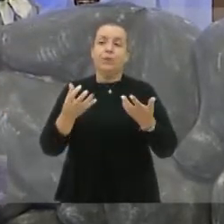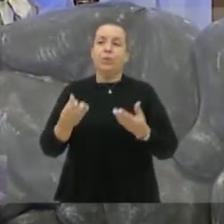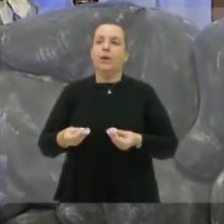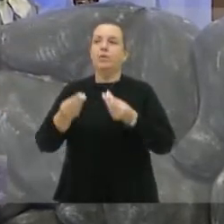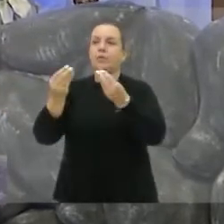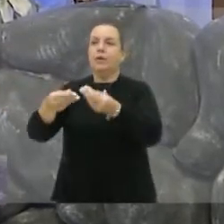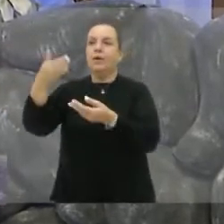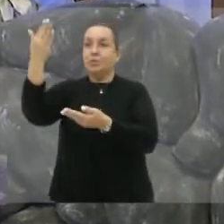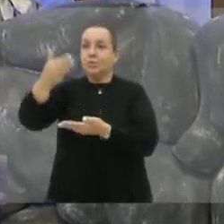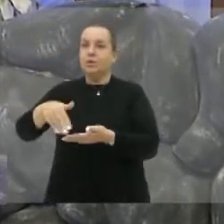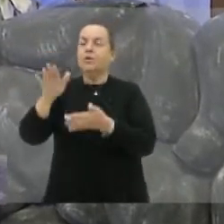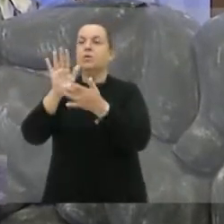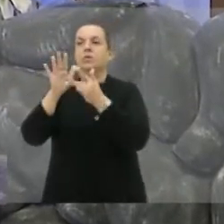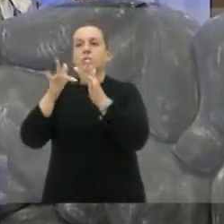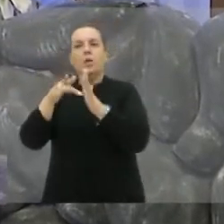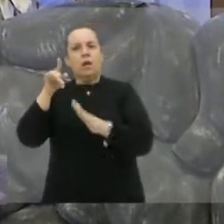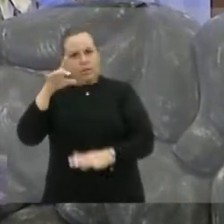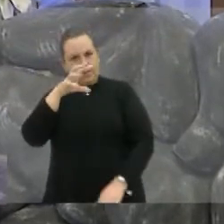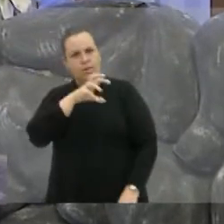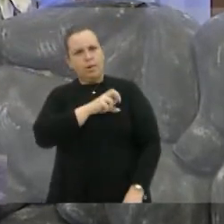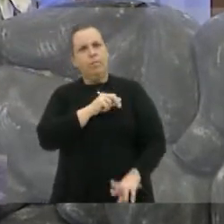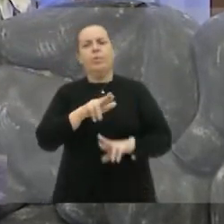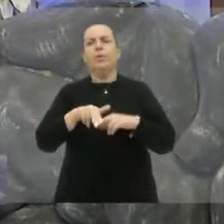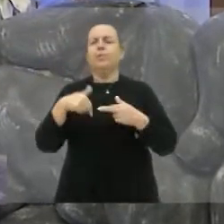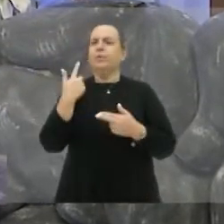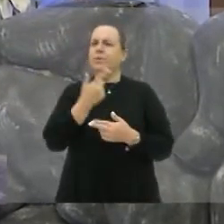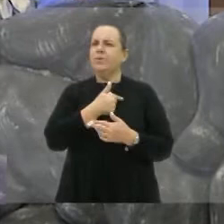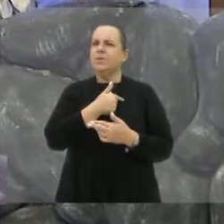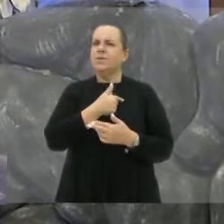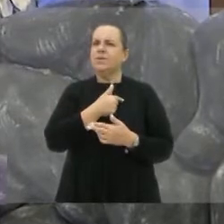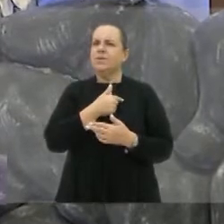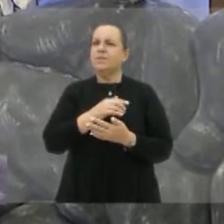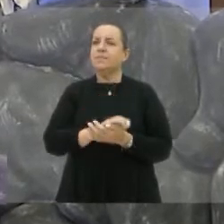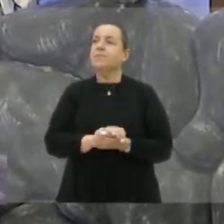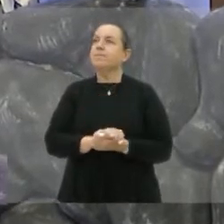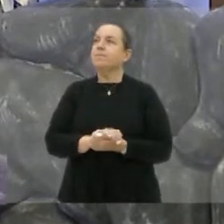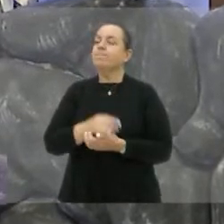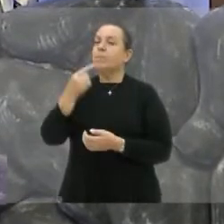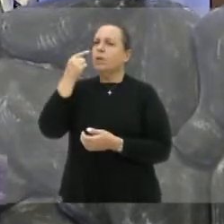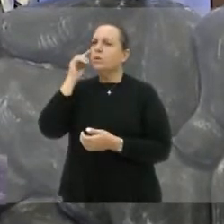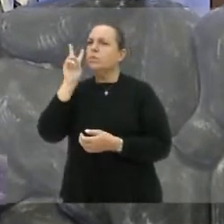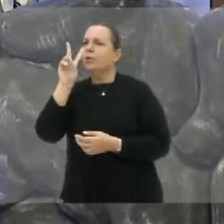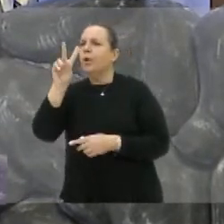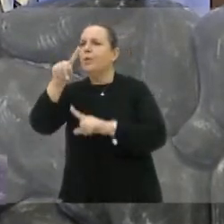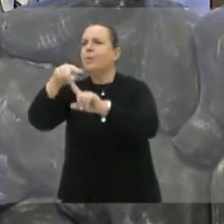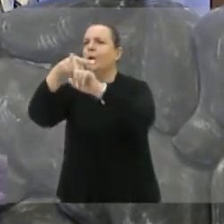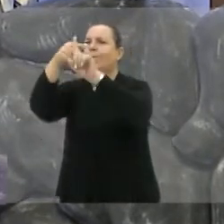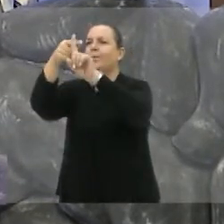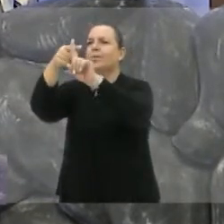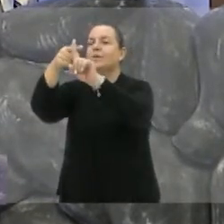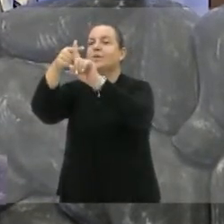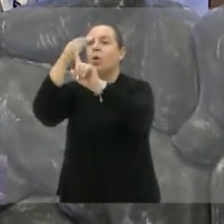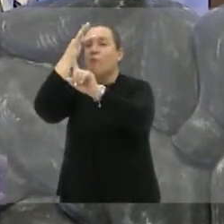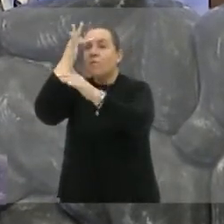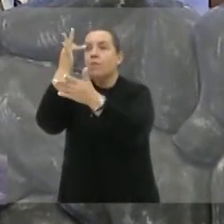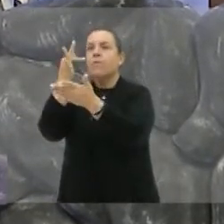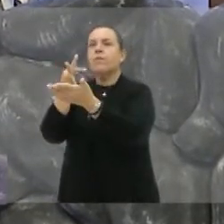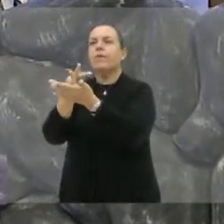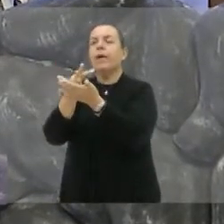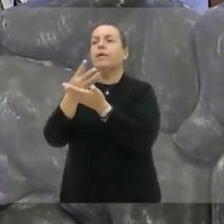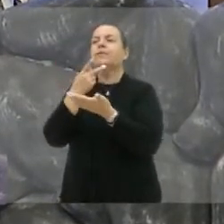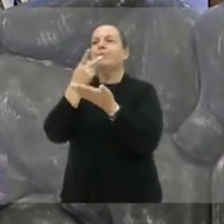nesse amor por nós. Você olha para a cruz e com fé, você vai dizendo: está